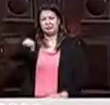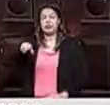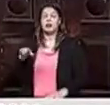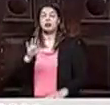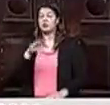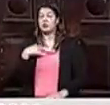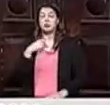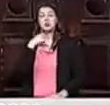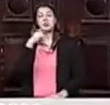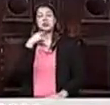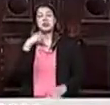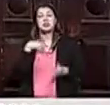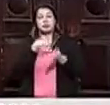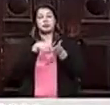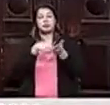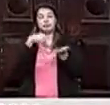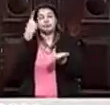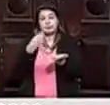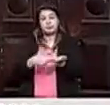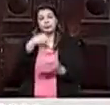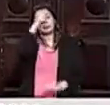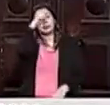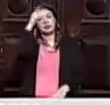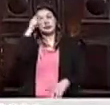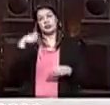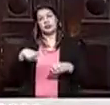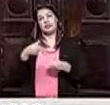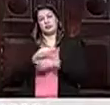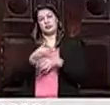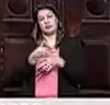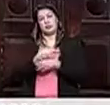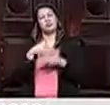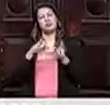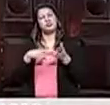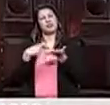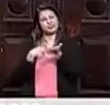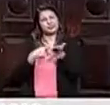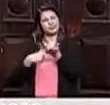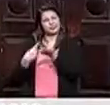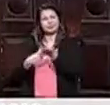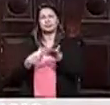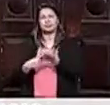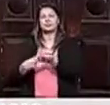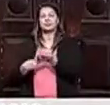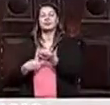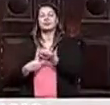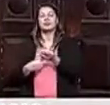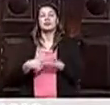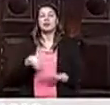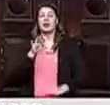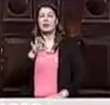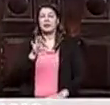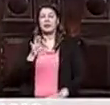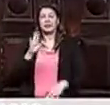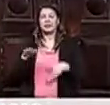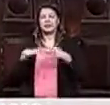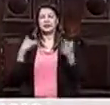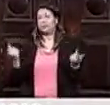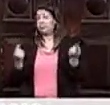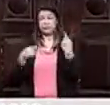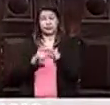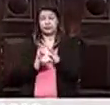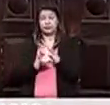da minha cidade. Já deparei com ele em algumas agendas, mas a nossa agenda é justamente para se colocar